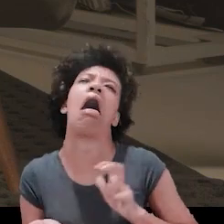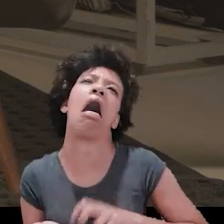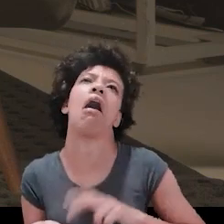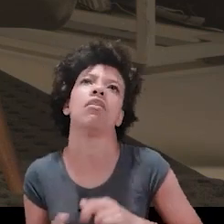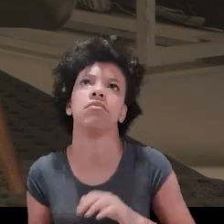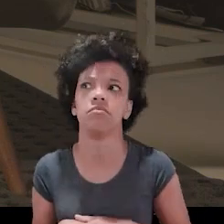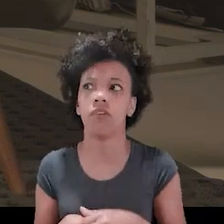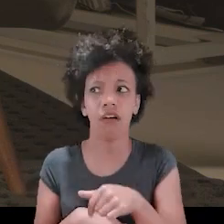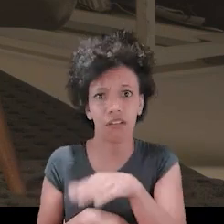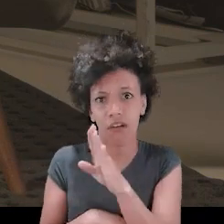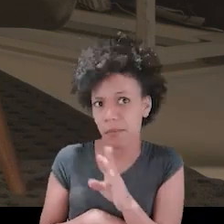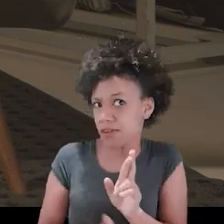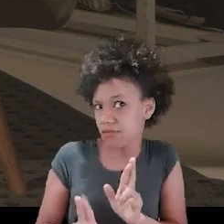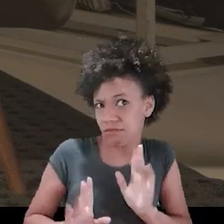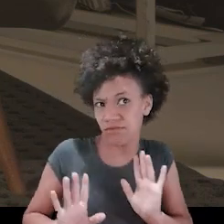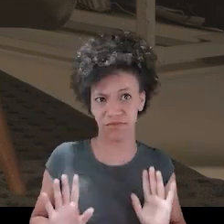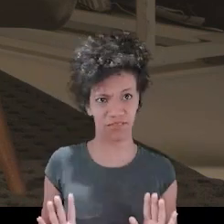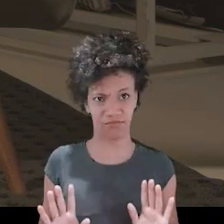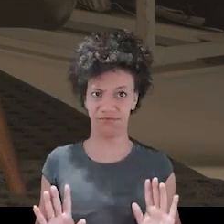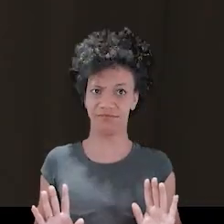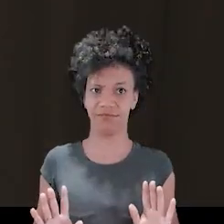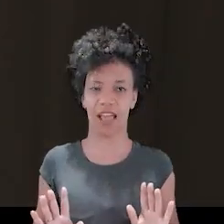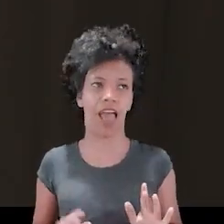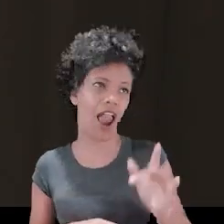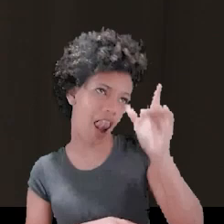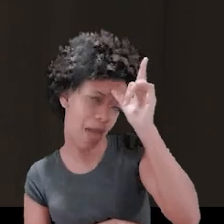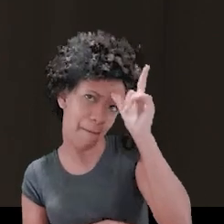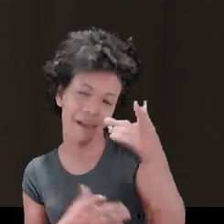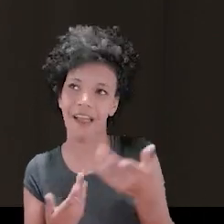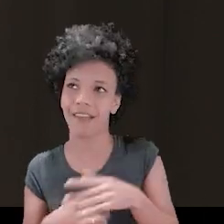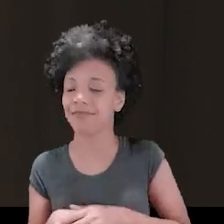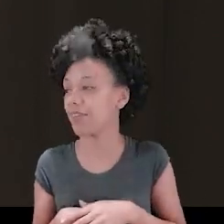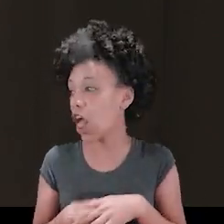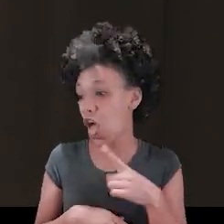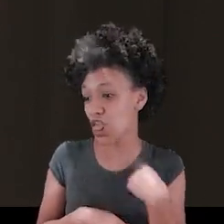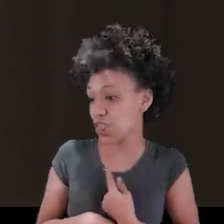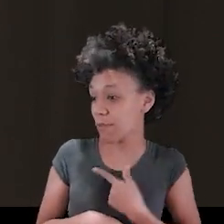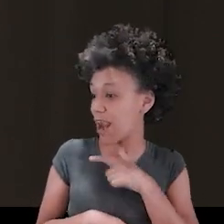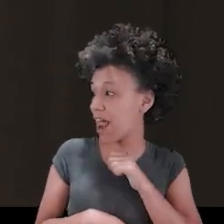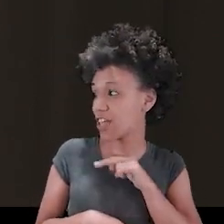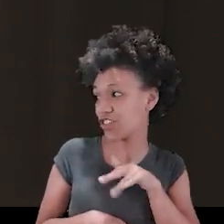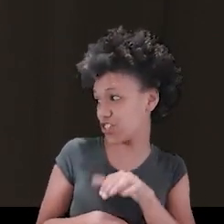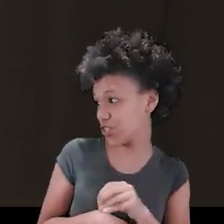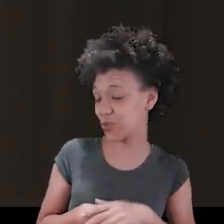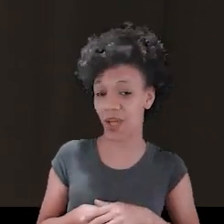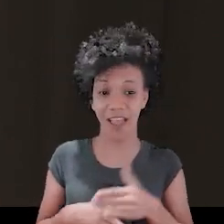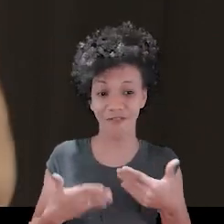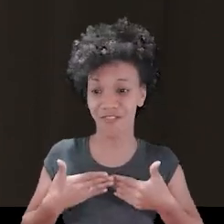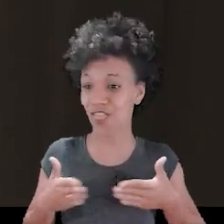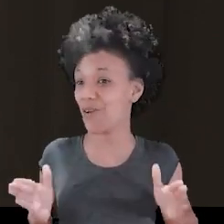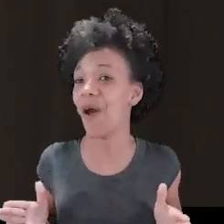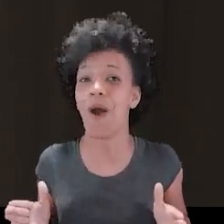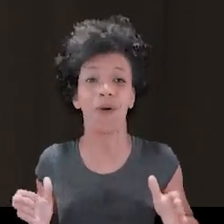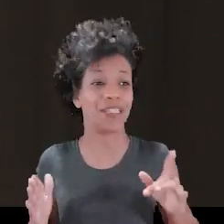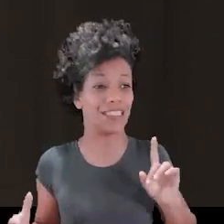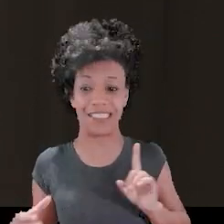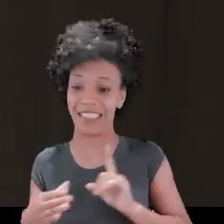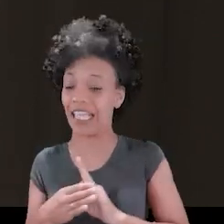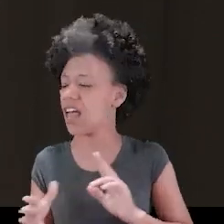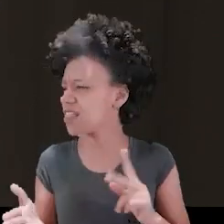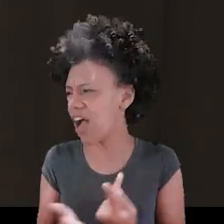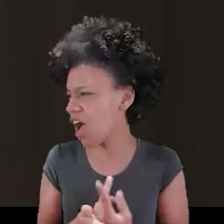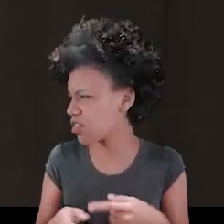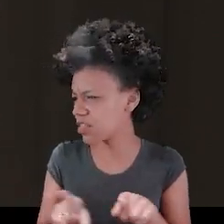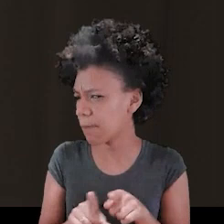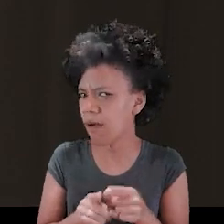Alemanha e Fala maluca aqui é Brasil irmão aqui é outra parada a gente é latino a gente afetuoso a gente não vai de um